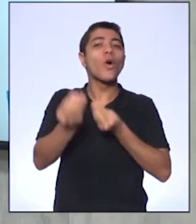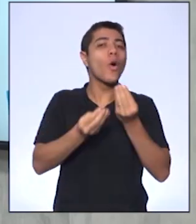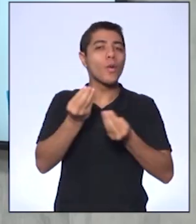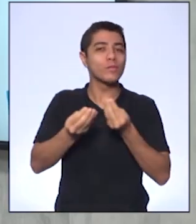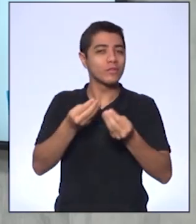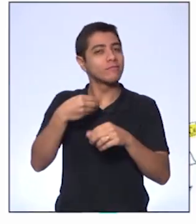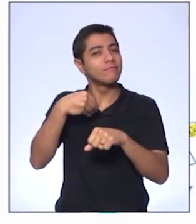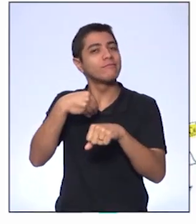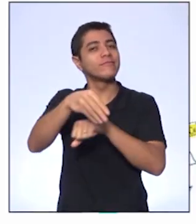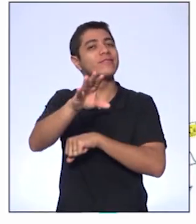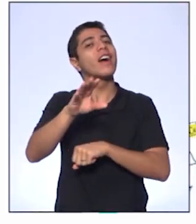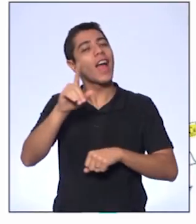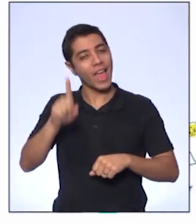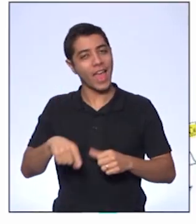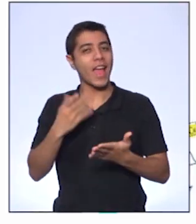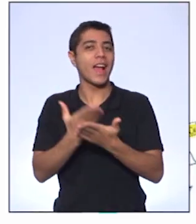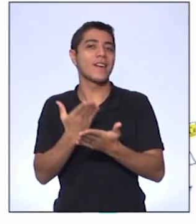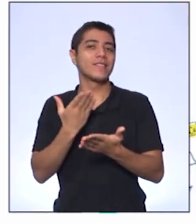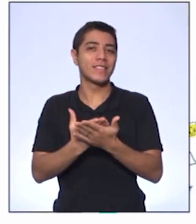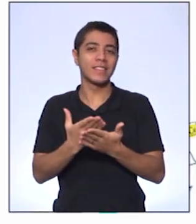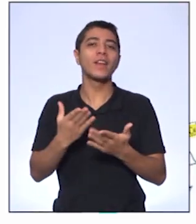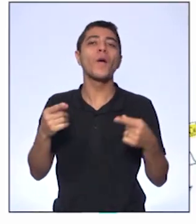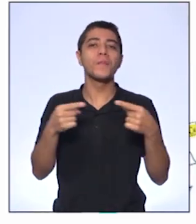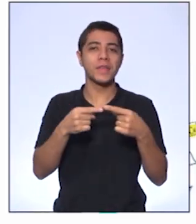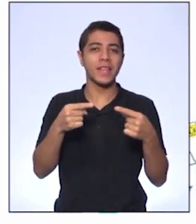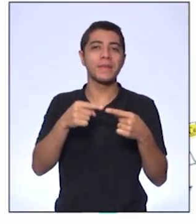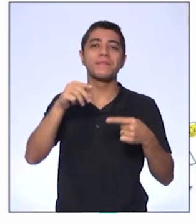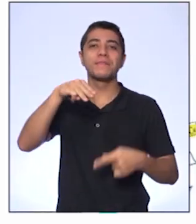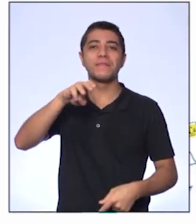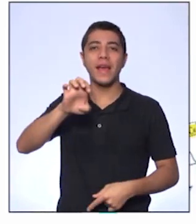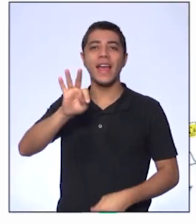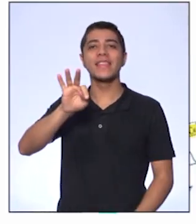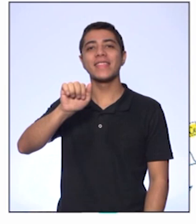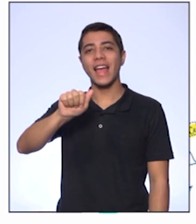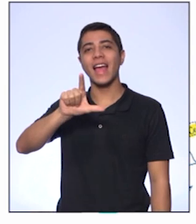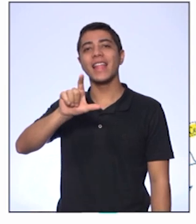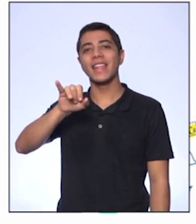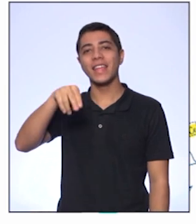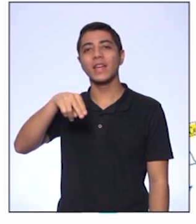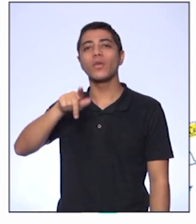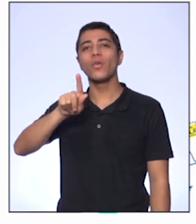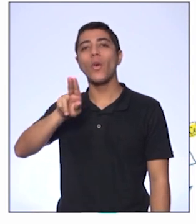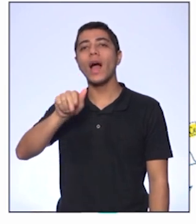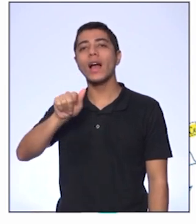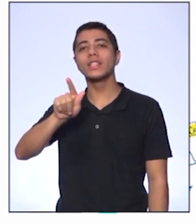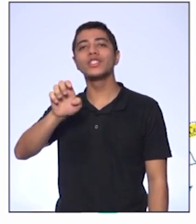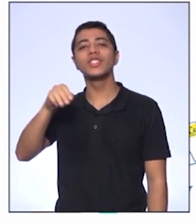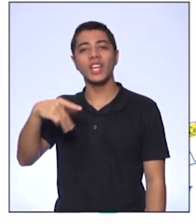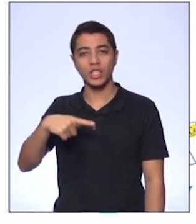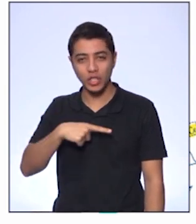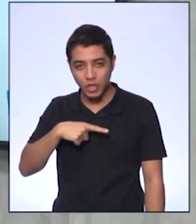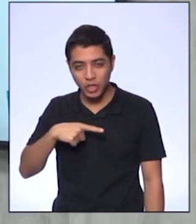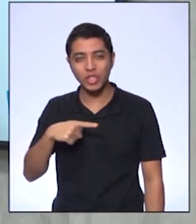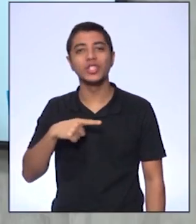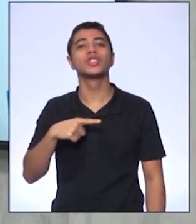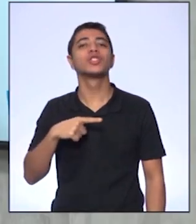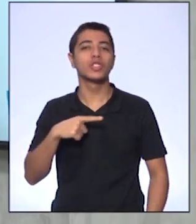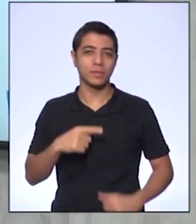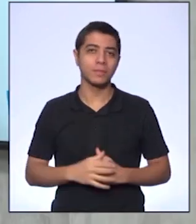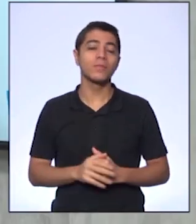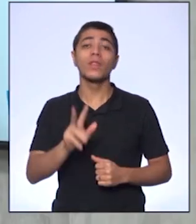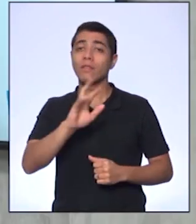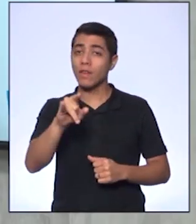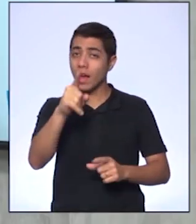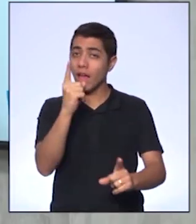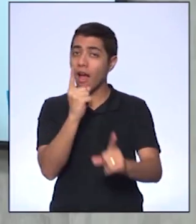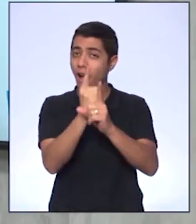própria linguagem, a gente vai encontrar isso em exemplos de dicionários, em exemplos de gramáticas, tá? Os verbetes, né, que são aqueles